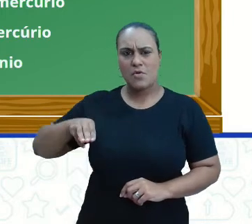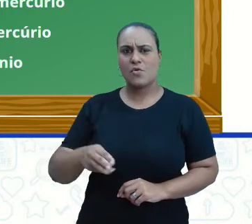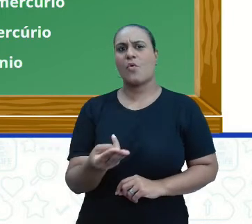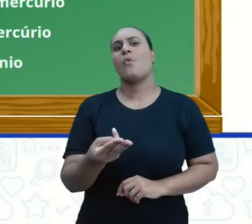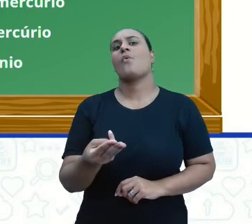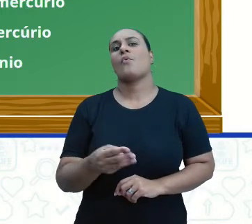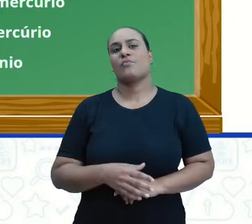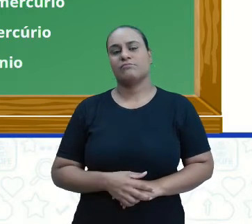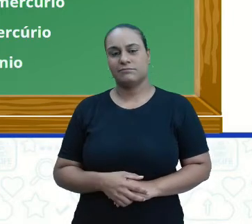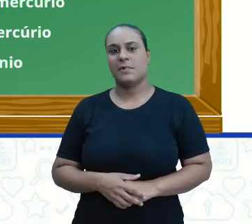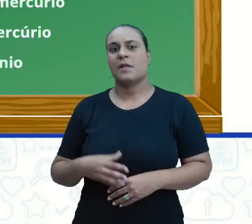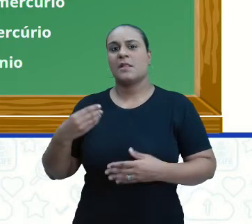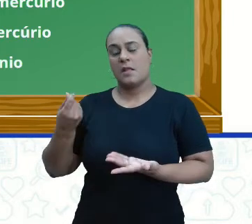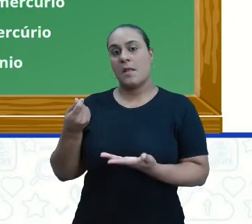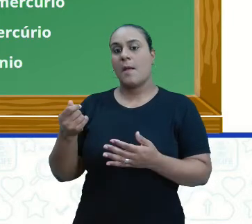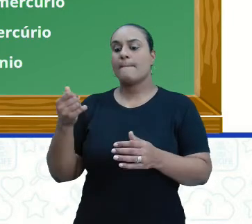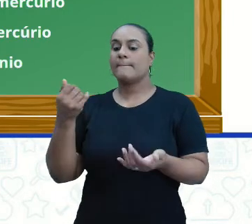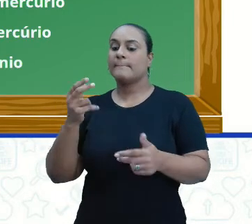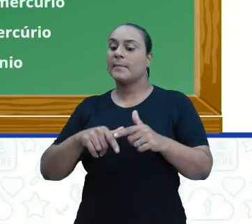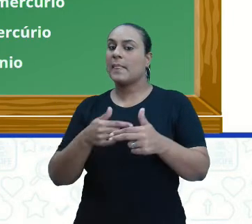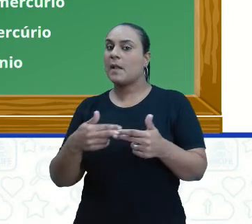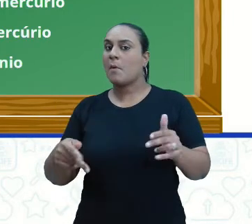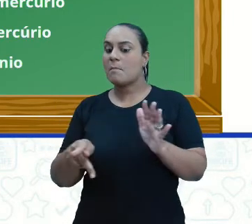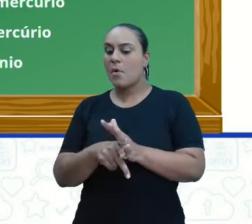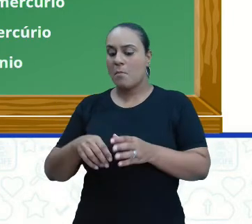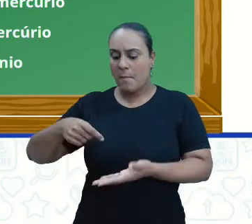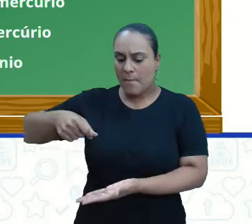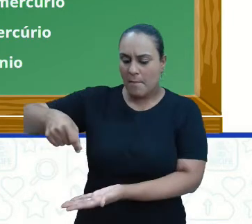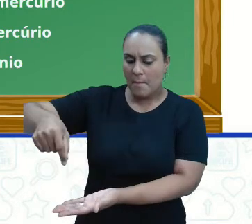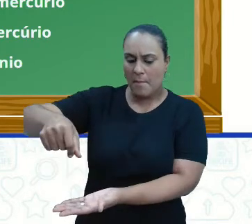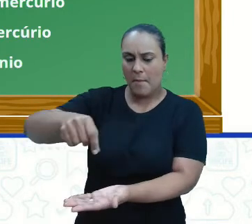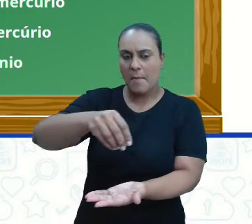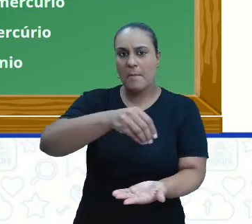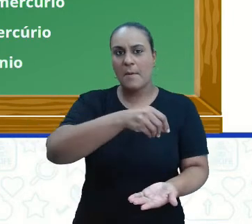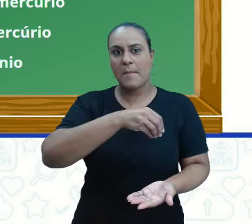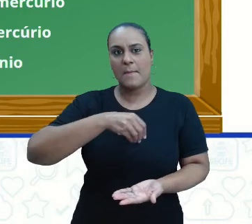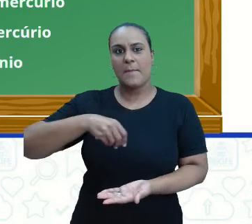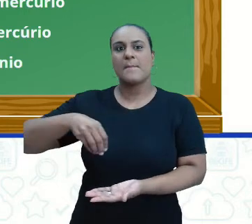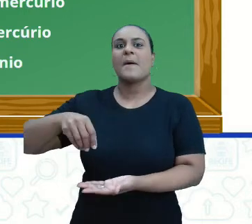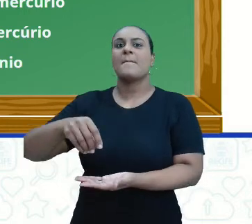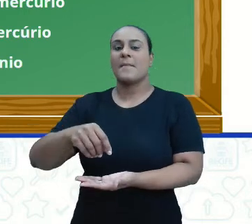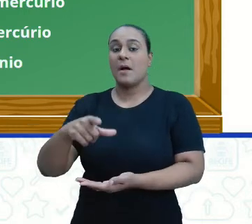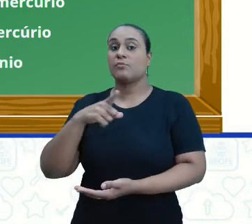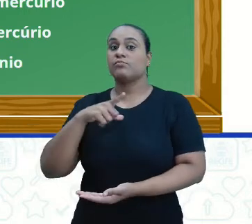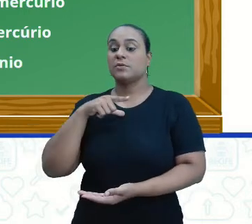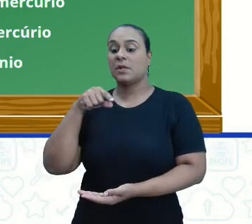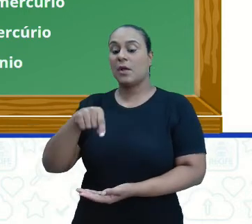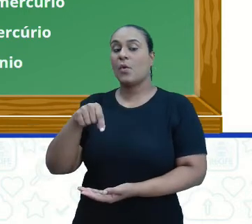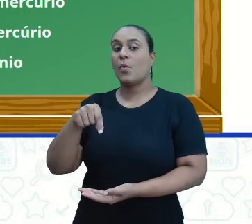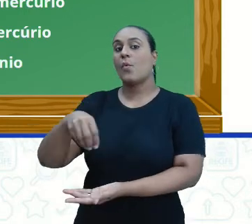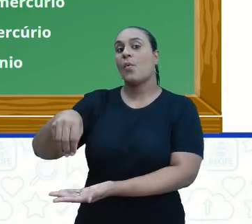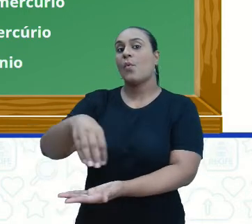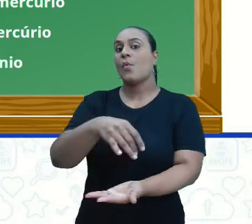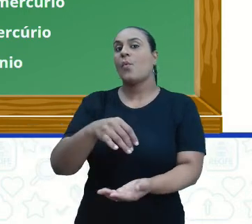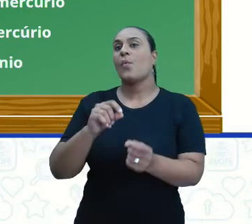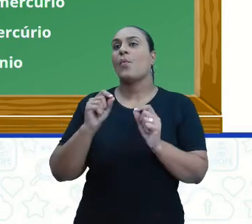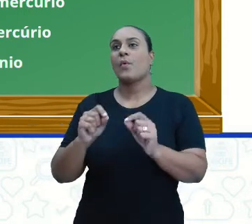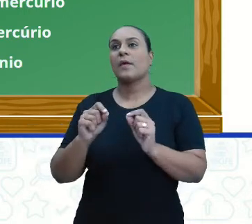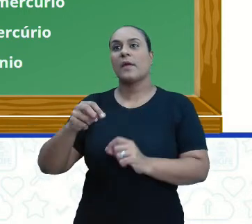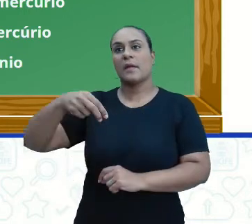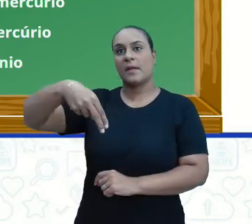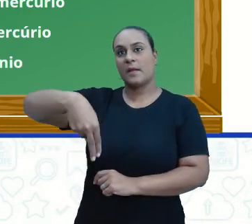de fertilizantes no solo, os quais apresentam na sua composição